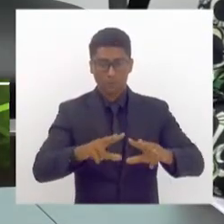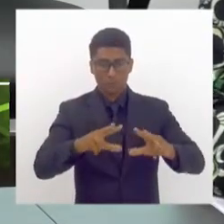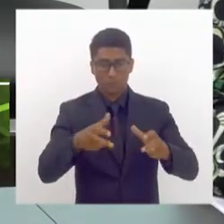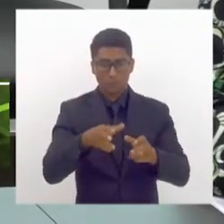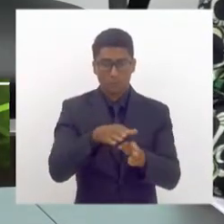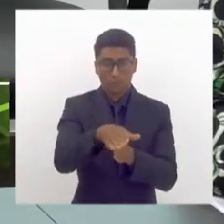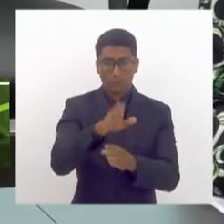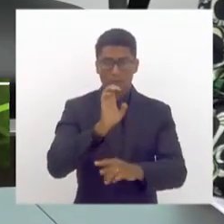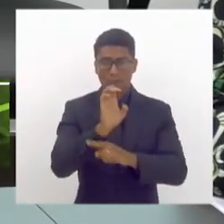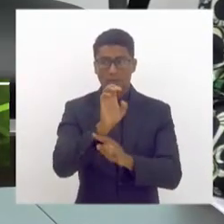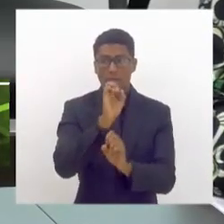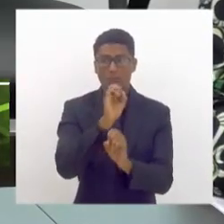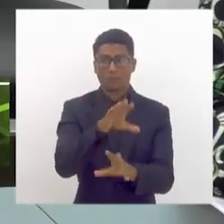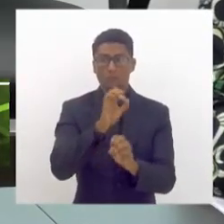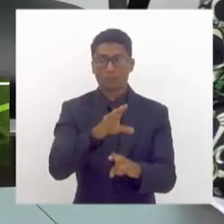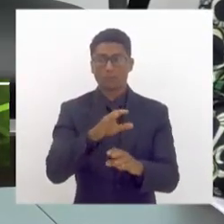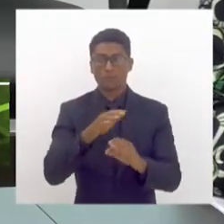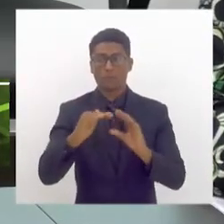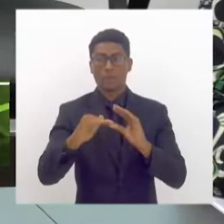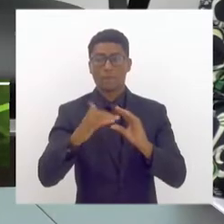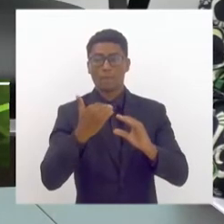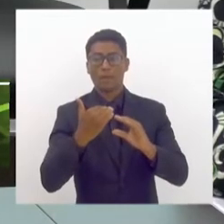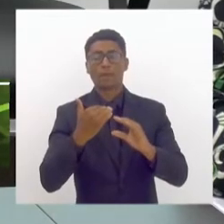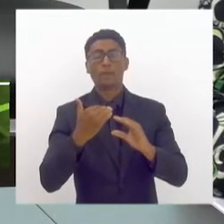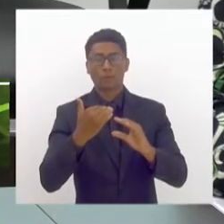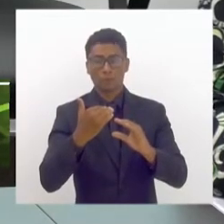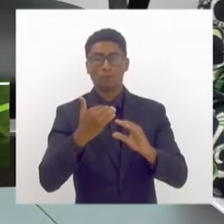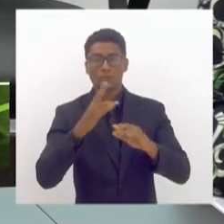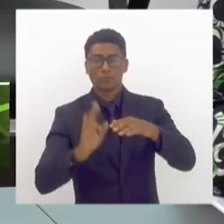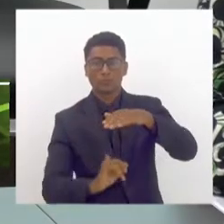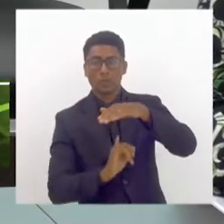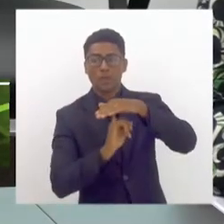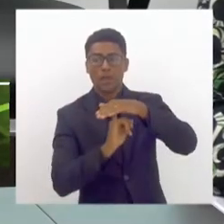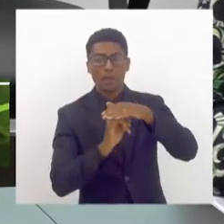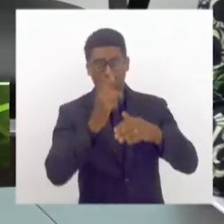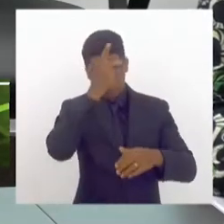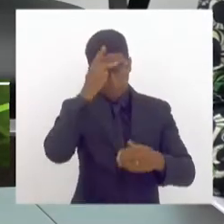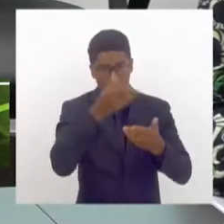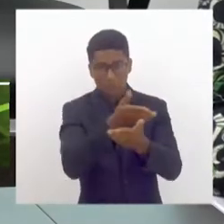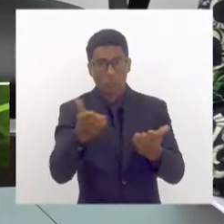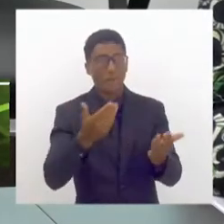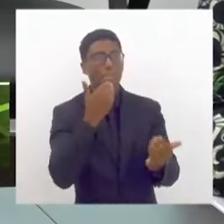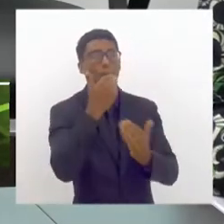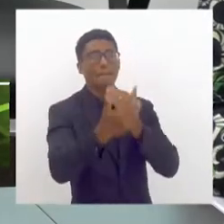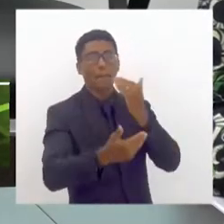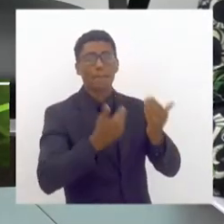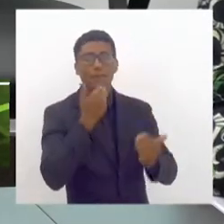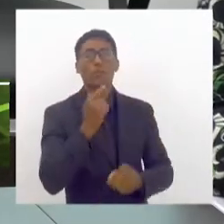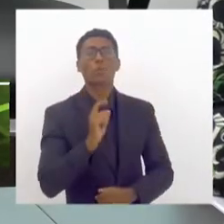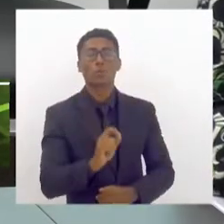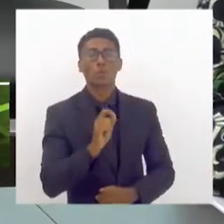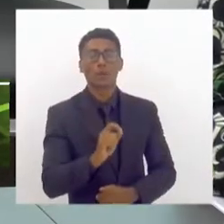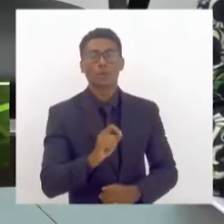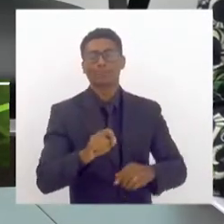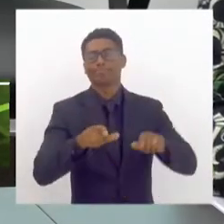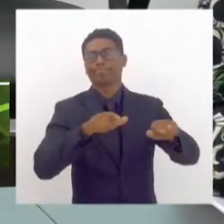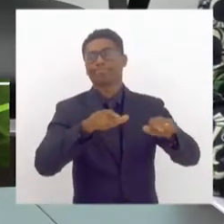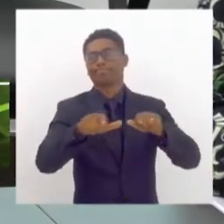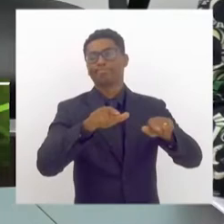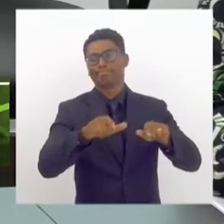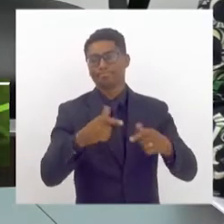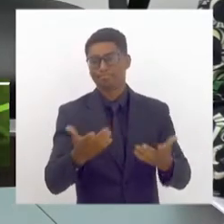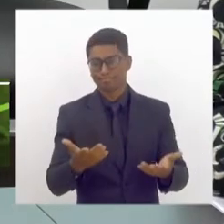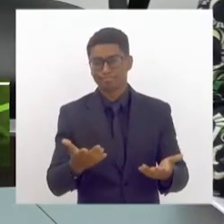Educação, no e-mail institucional, pedidos de emprego. Isso nunca havia acontecido. Nunca. A gente não tinha pedido